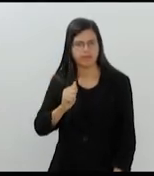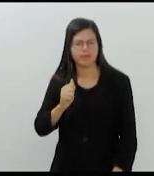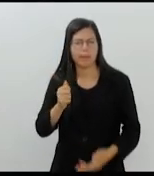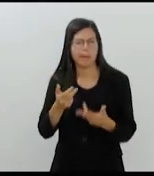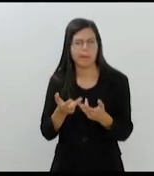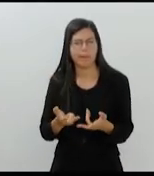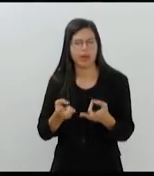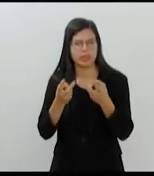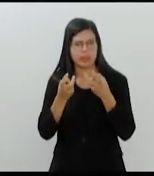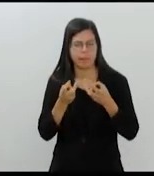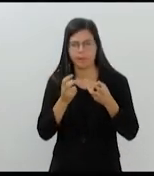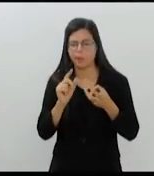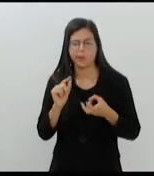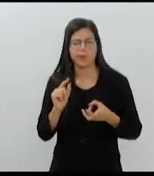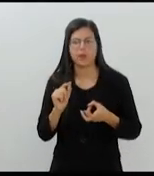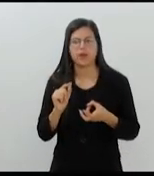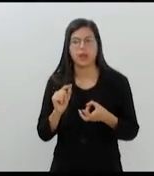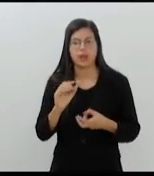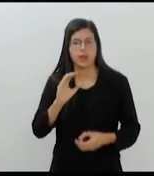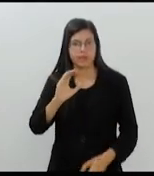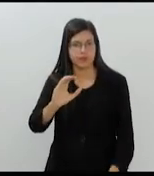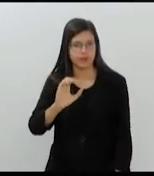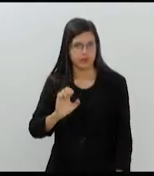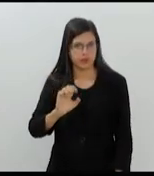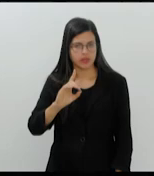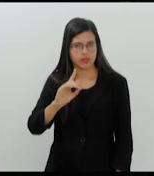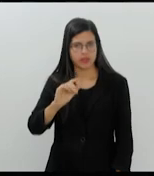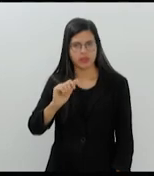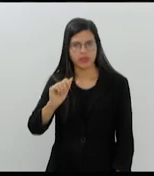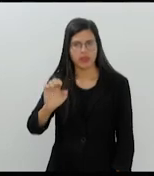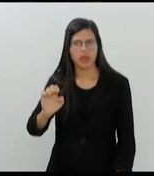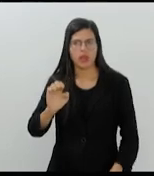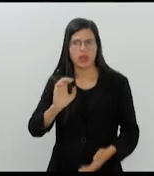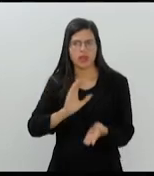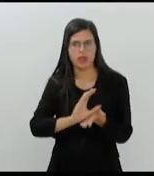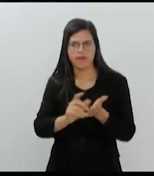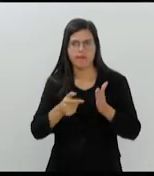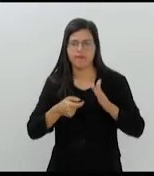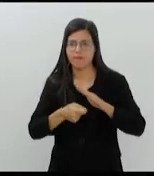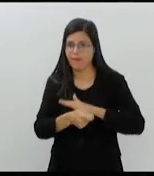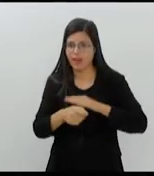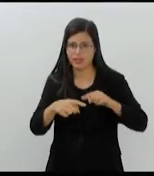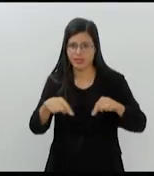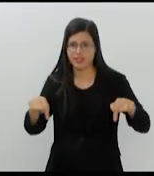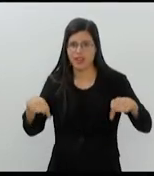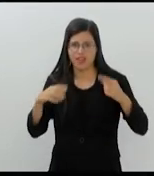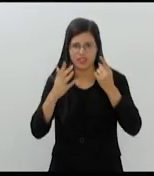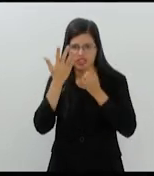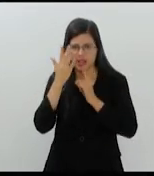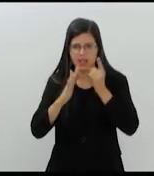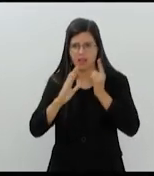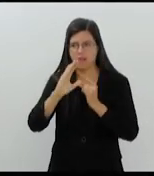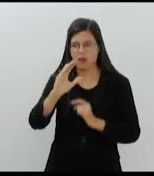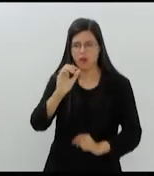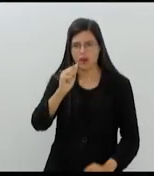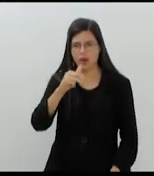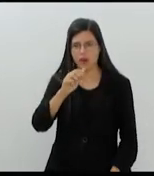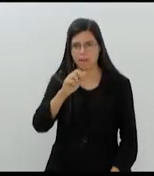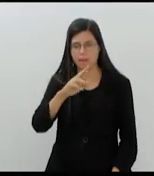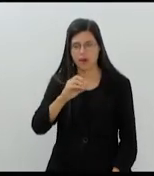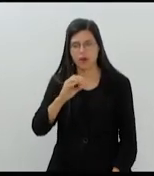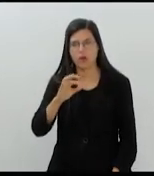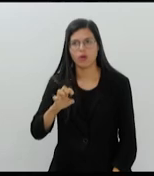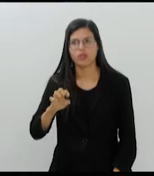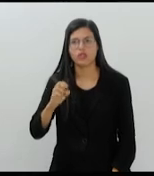verificou que a SEDAI investe em camarote de carnaval